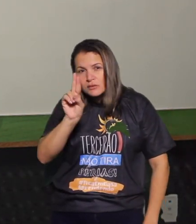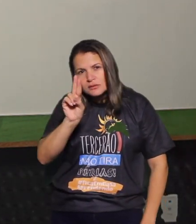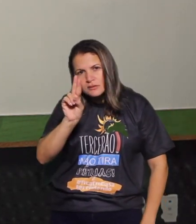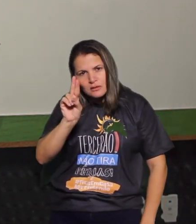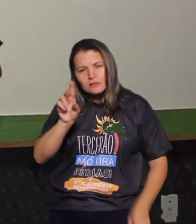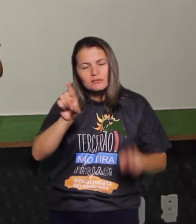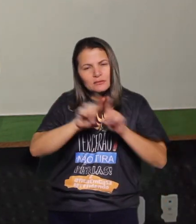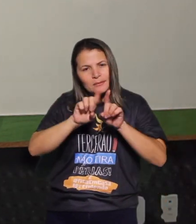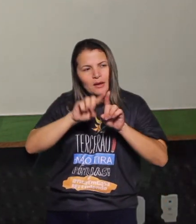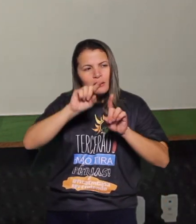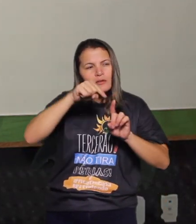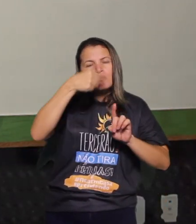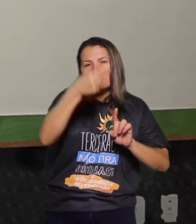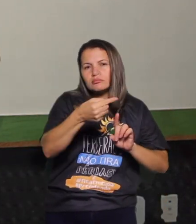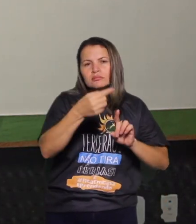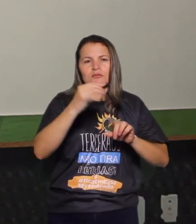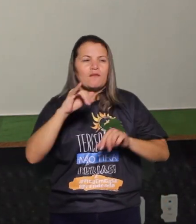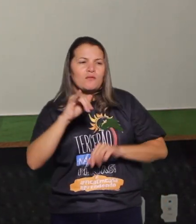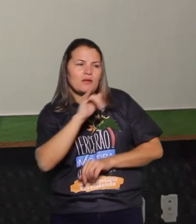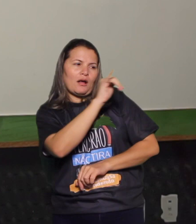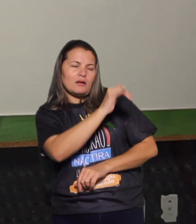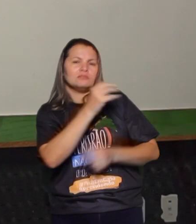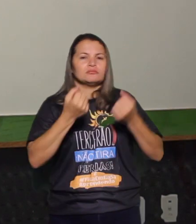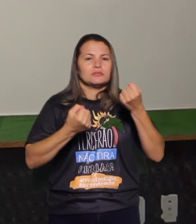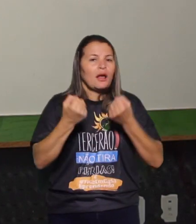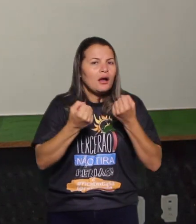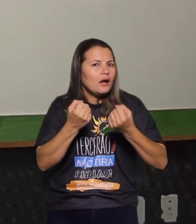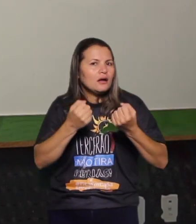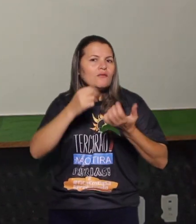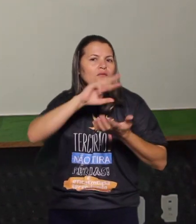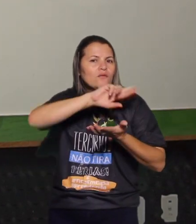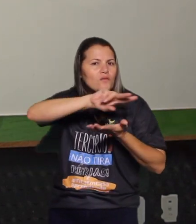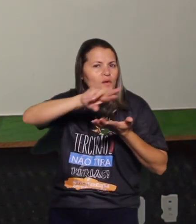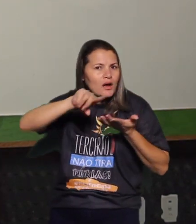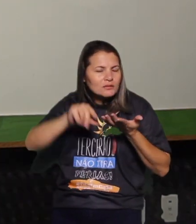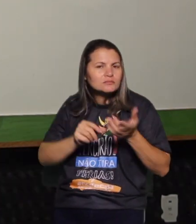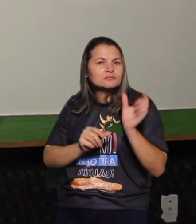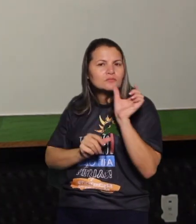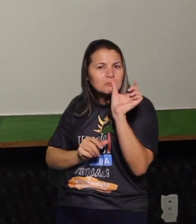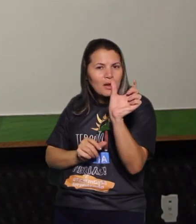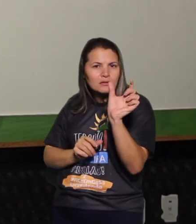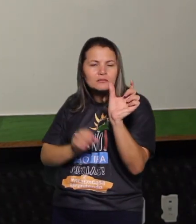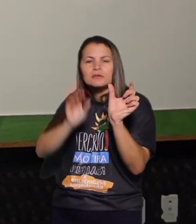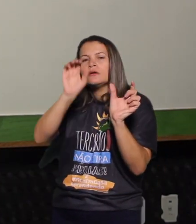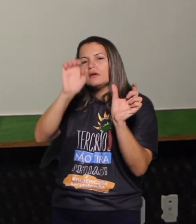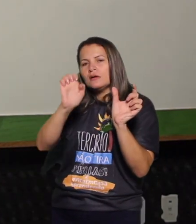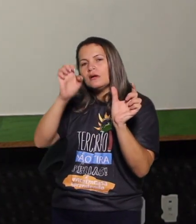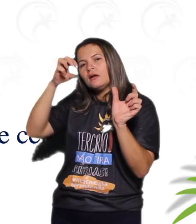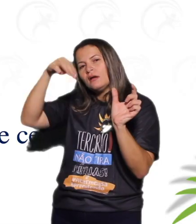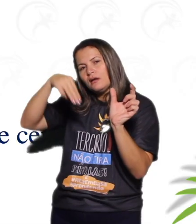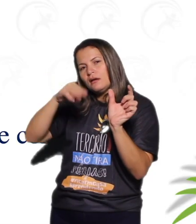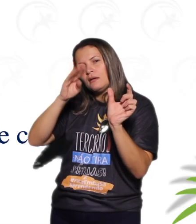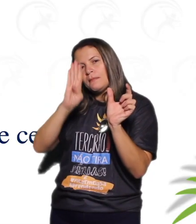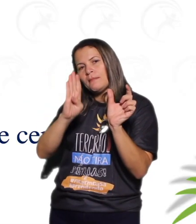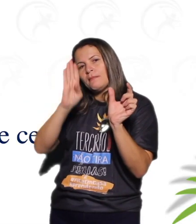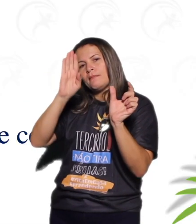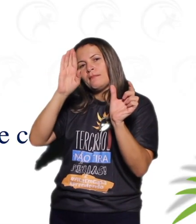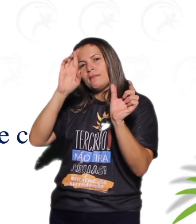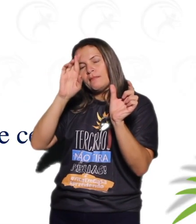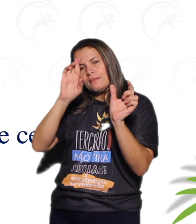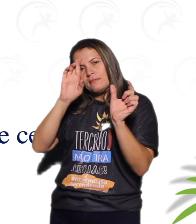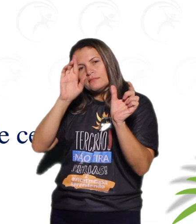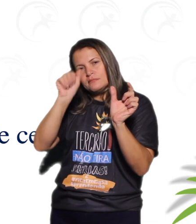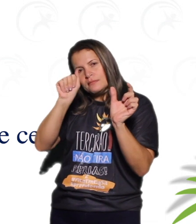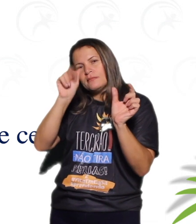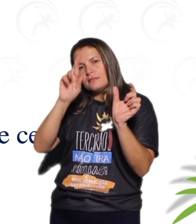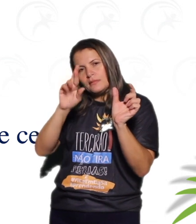vou andar de avião, vou andar de barco, vou andar de navio, de carro, viajar, a gente usa a palavra embarcar. Por quê? Porque na falta de